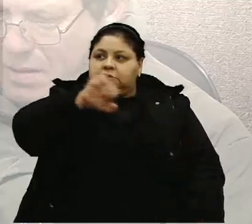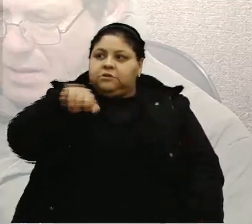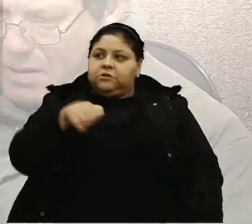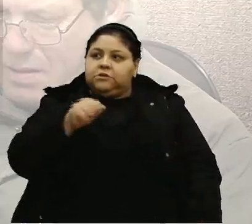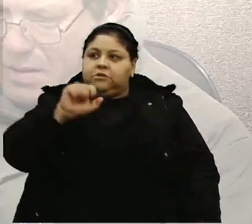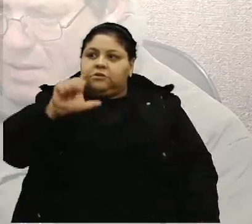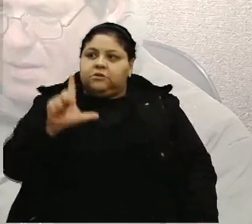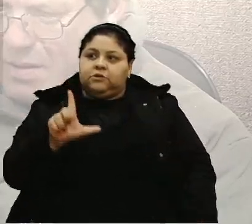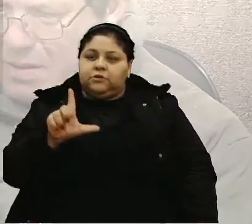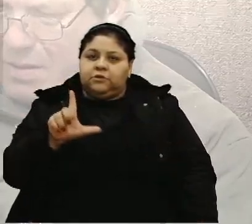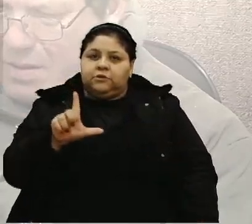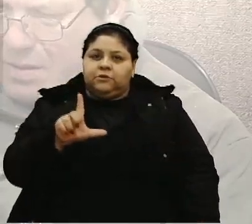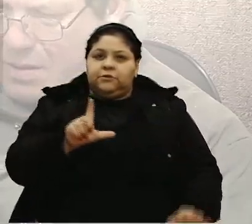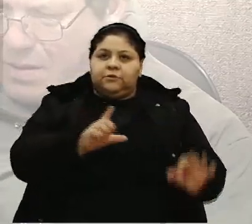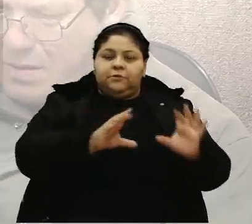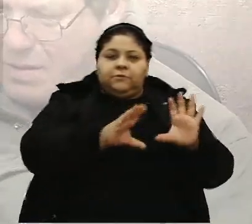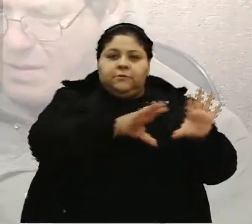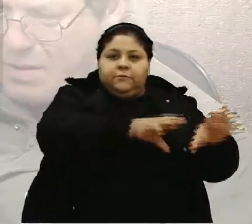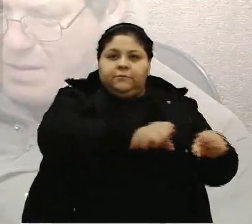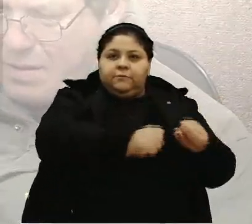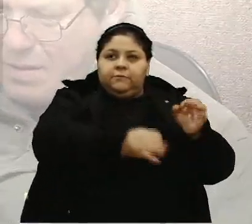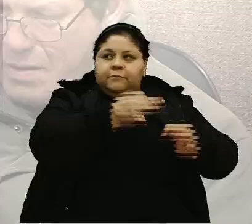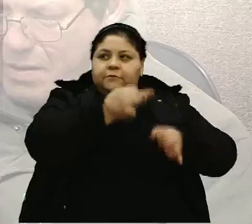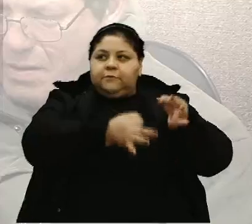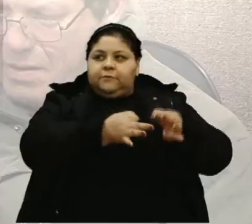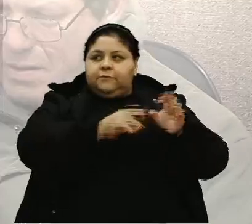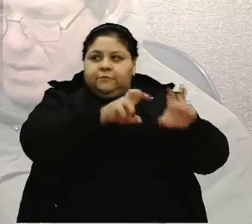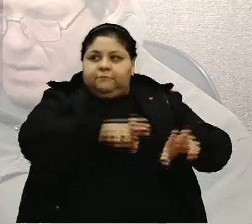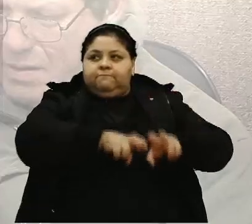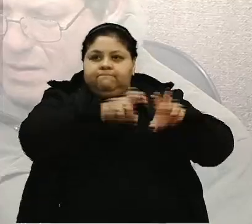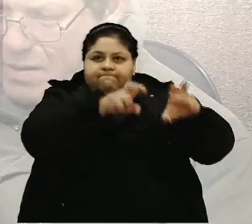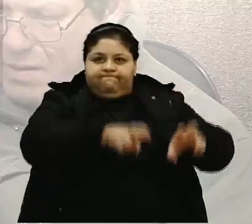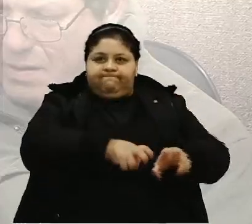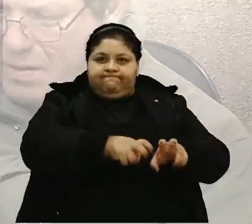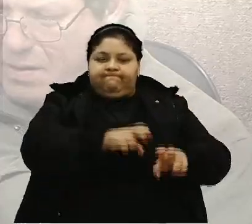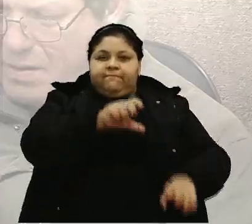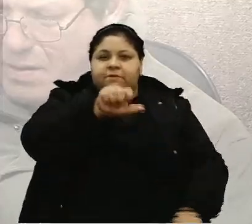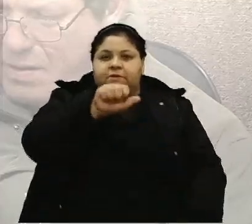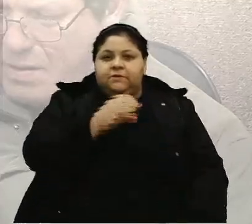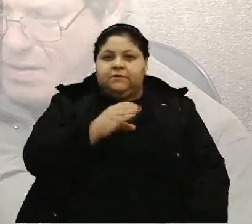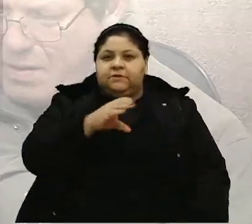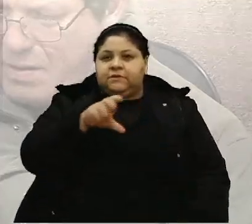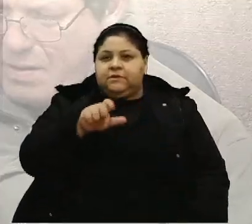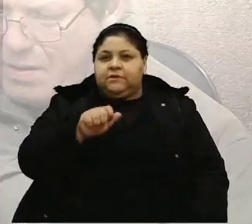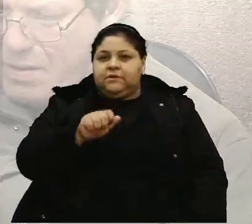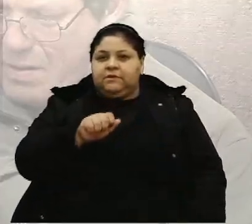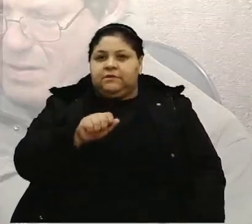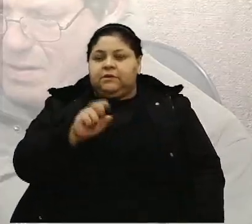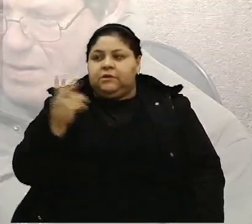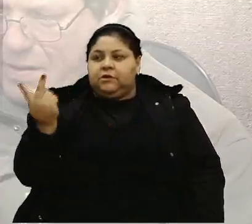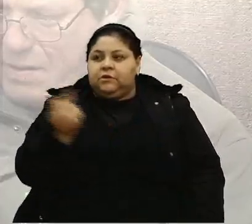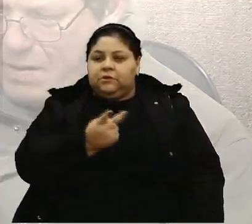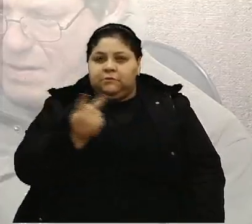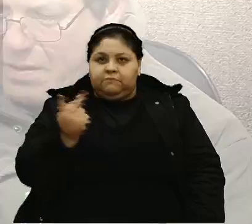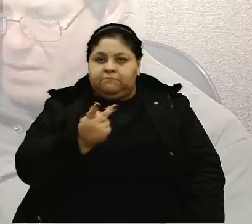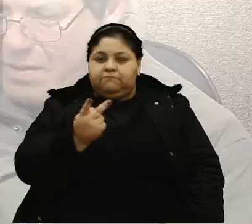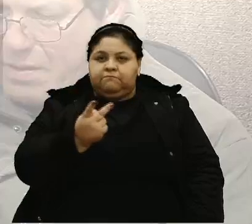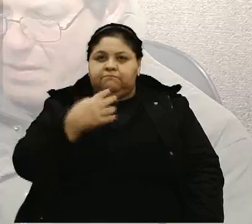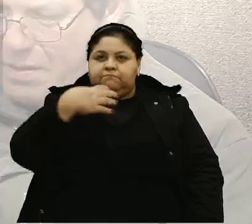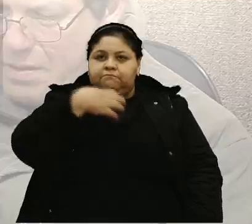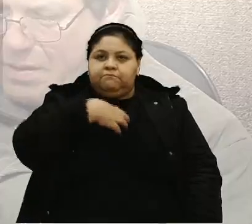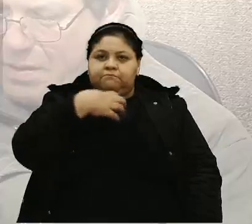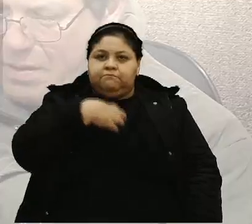de Agricultura, Agroindústria, Pecuária e Cooperativo, CAAPC, ambas manifestaram-se os